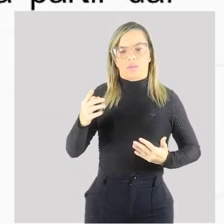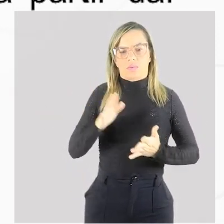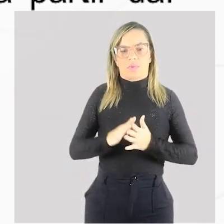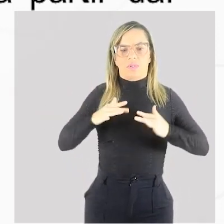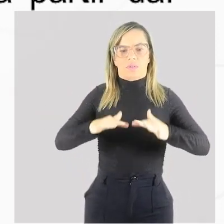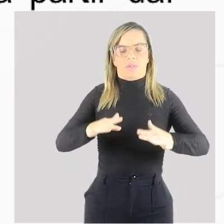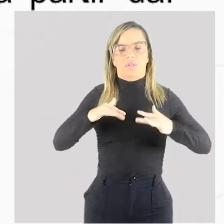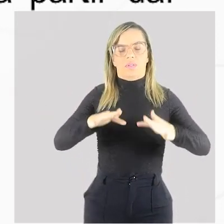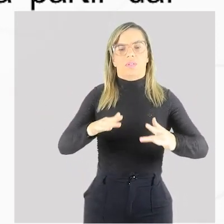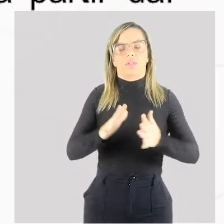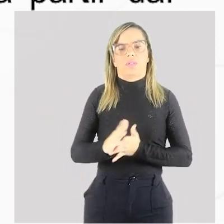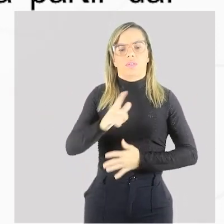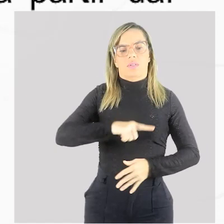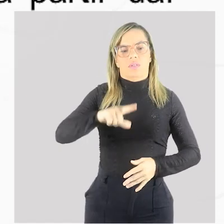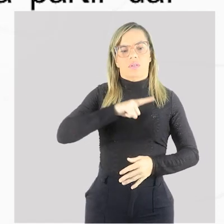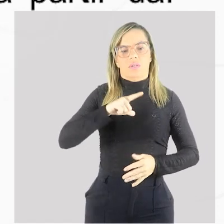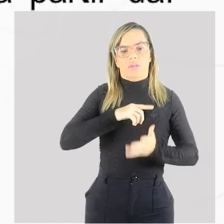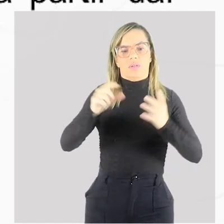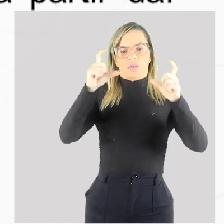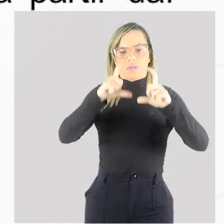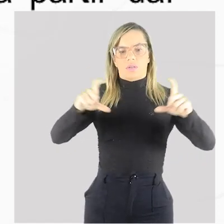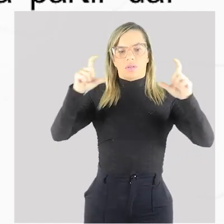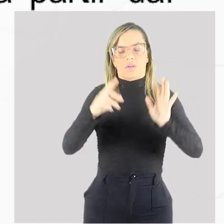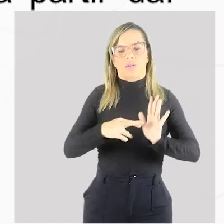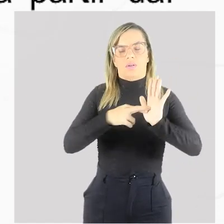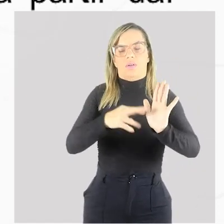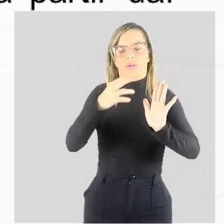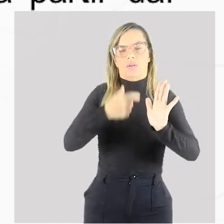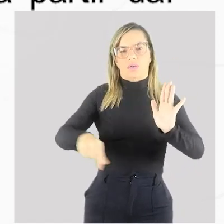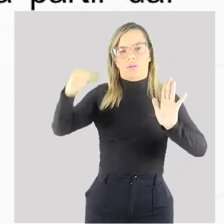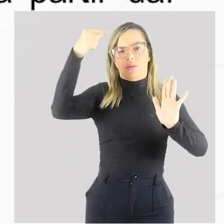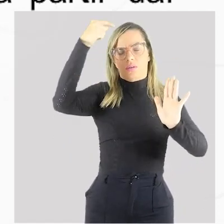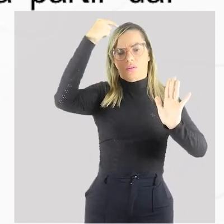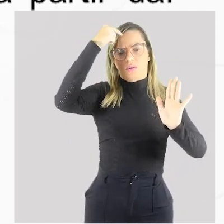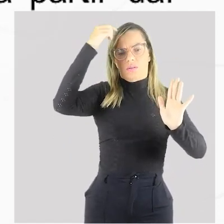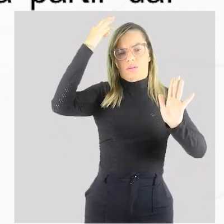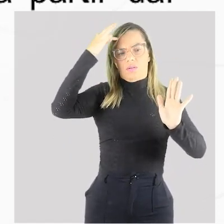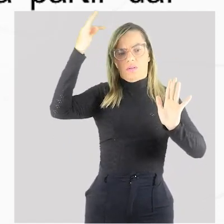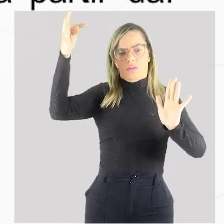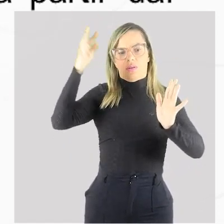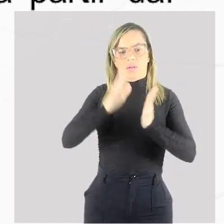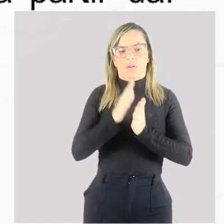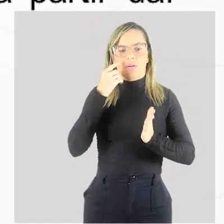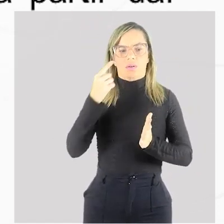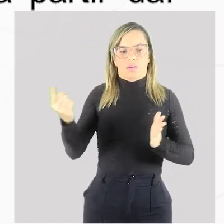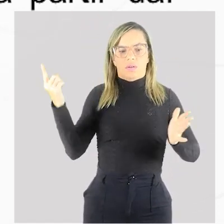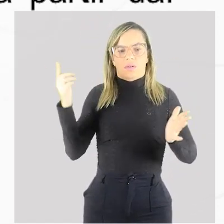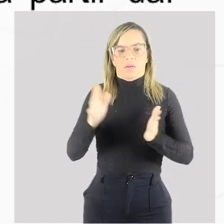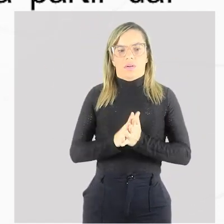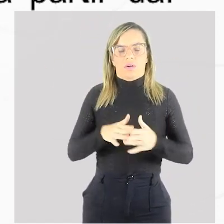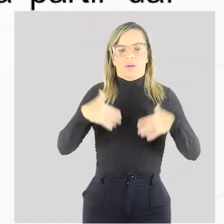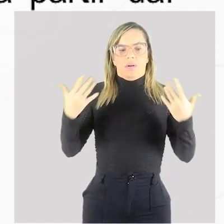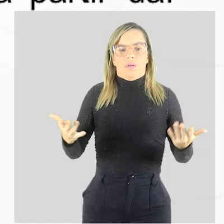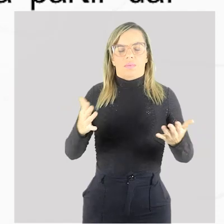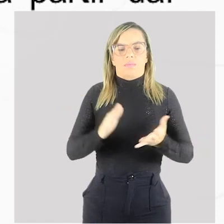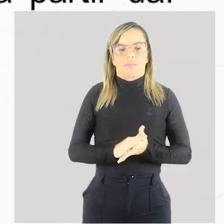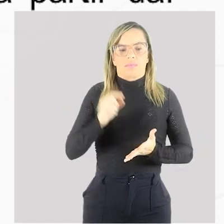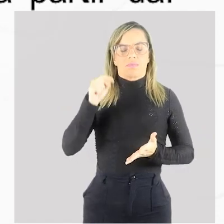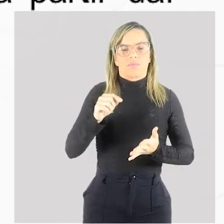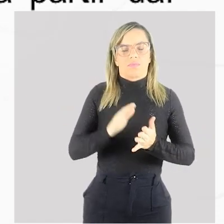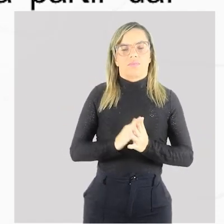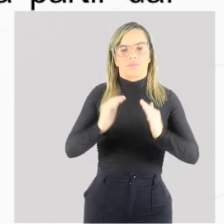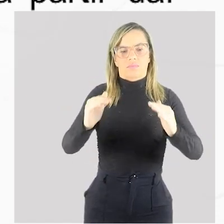seu movimento. Esse fragmento representa o pensamento de... Olha só, a soberania é a alma do